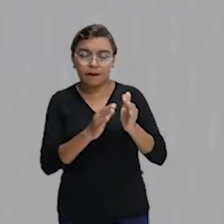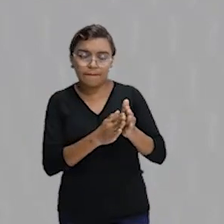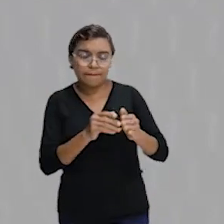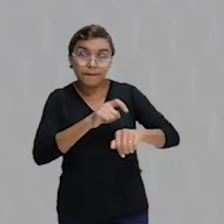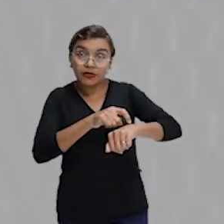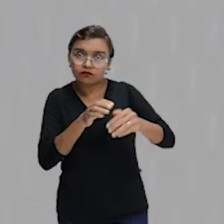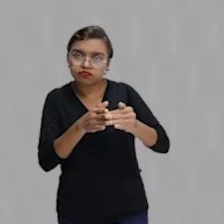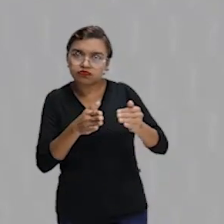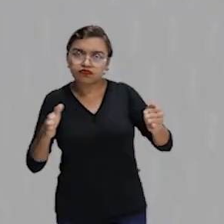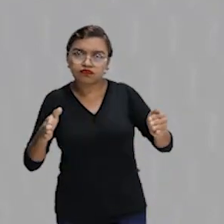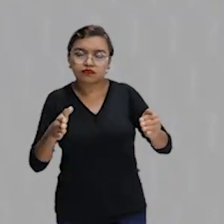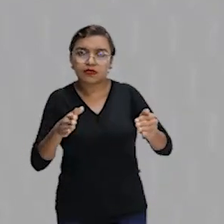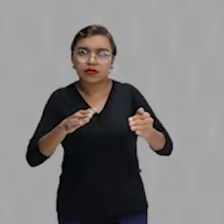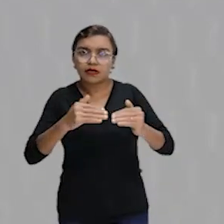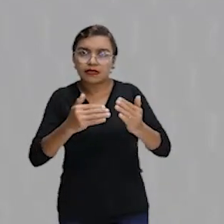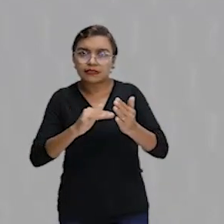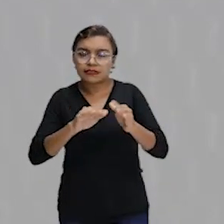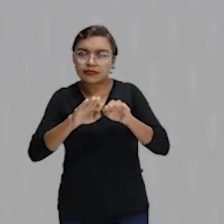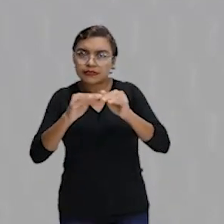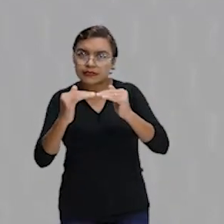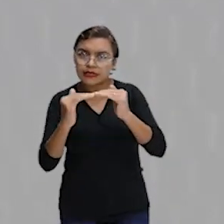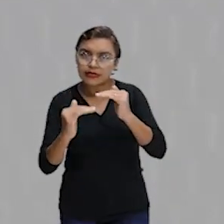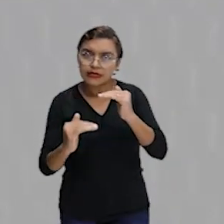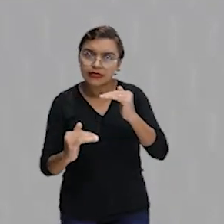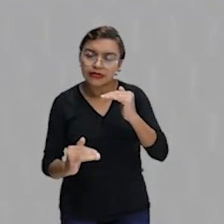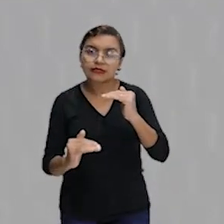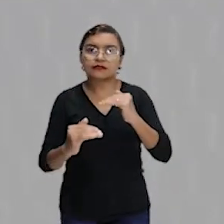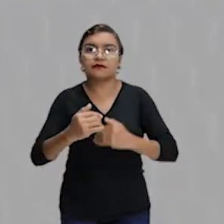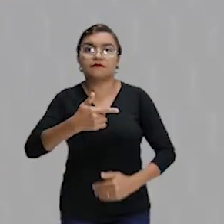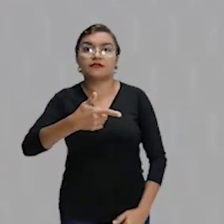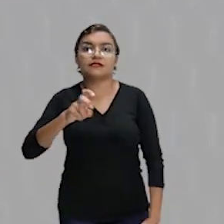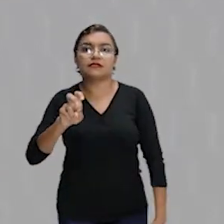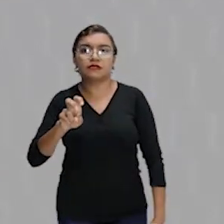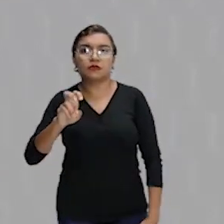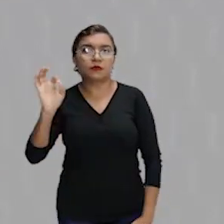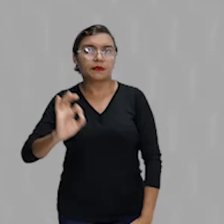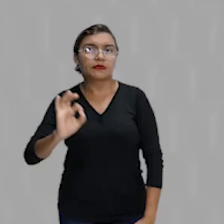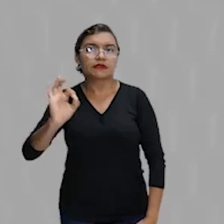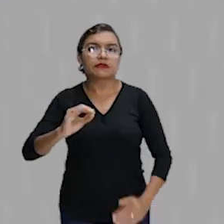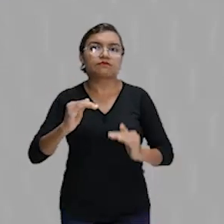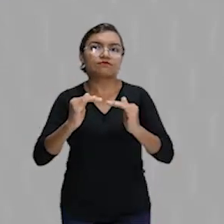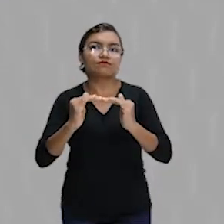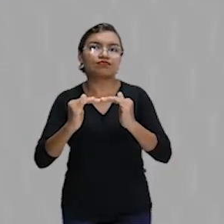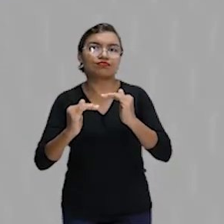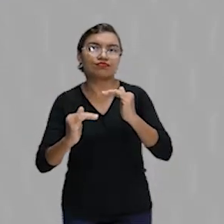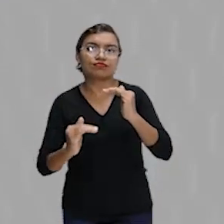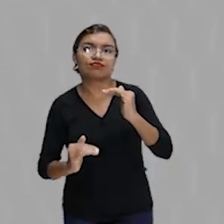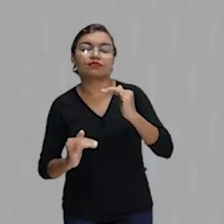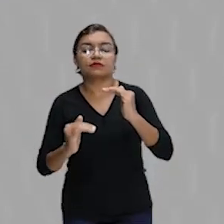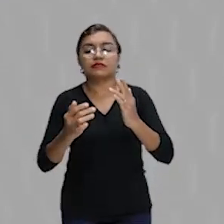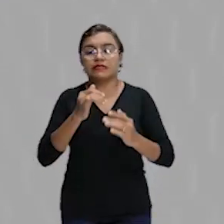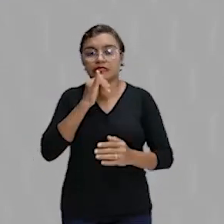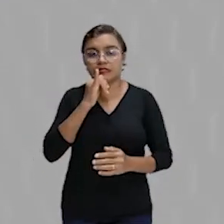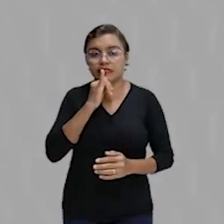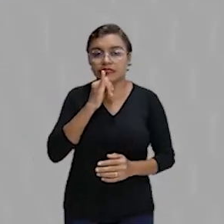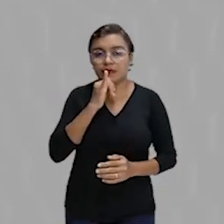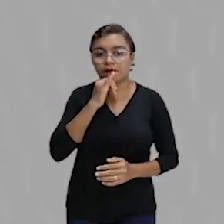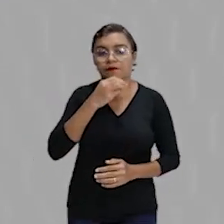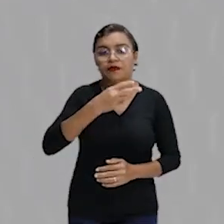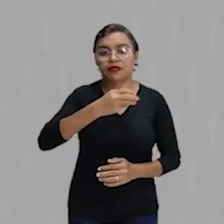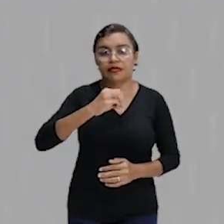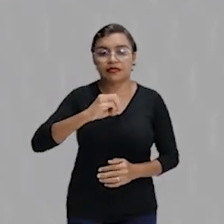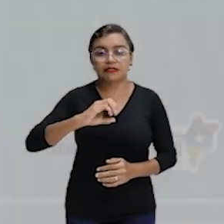tempo 25% em relação à quantidade anterior, no caso para o 300, né, que foi a quantidade